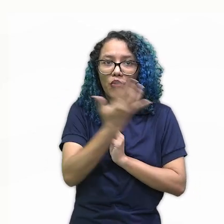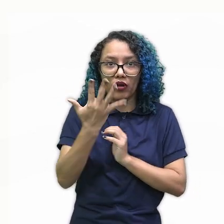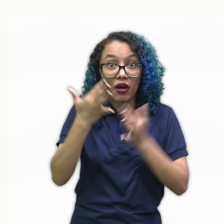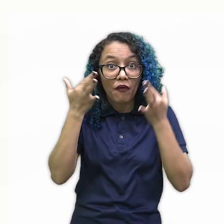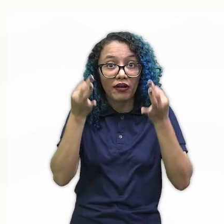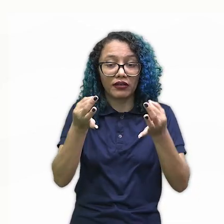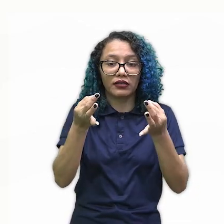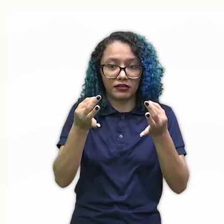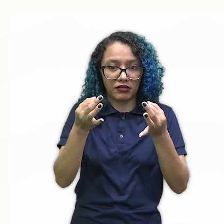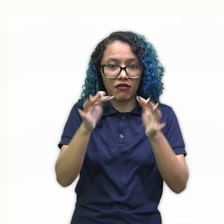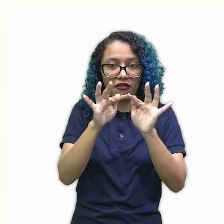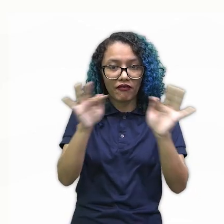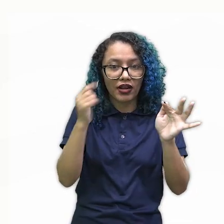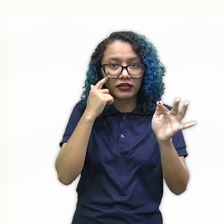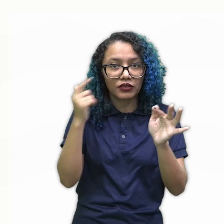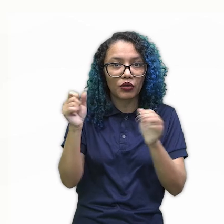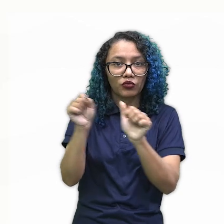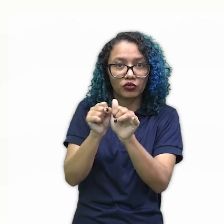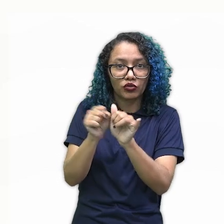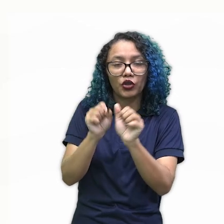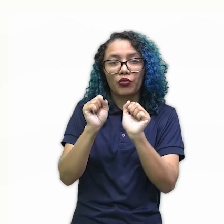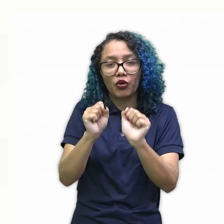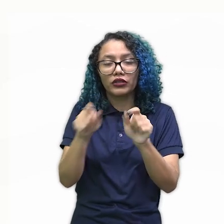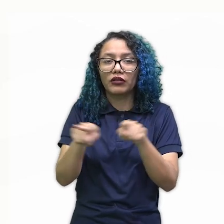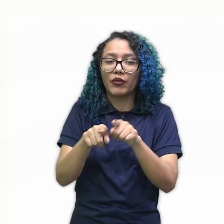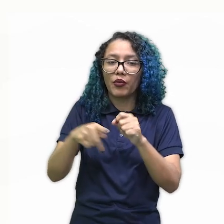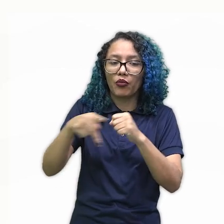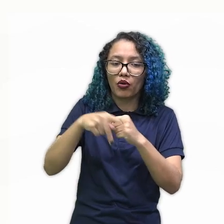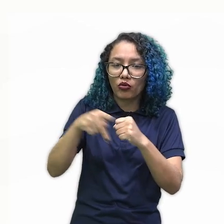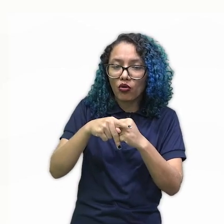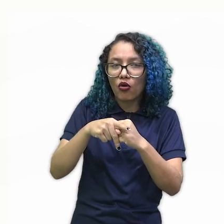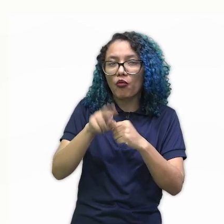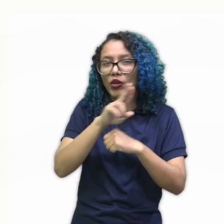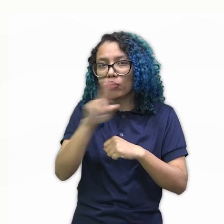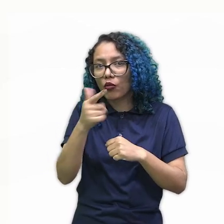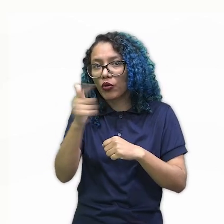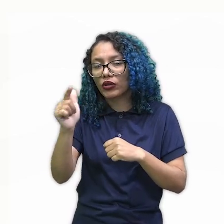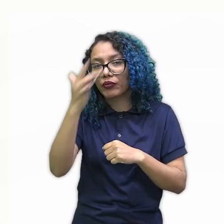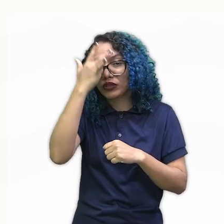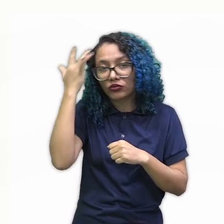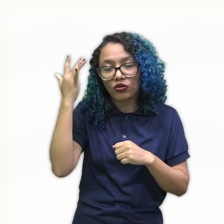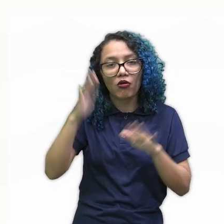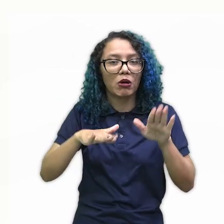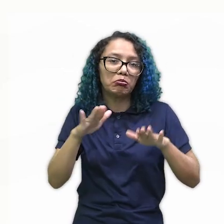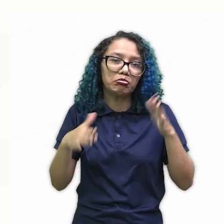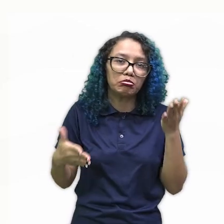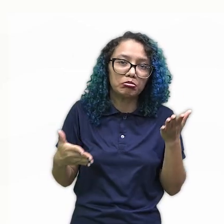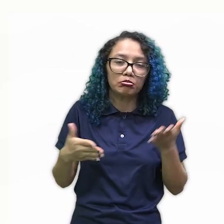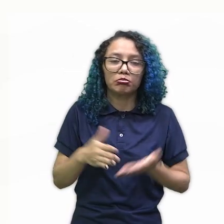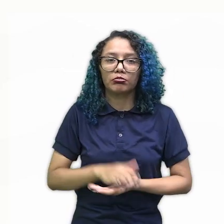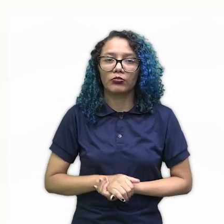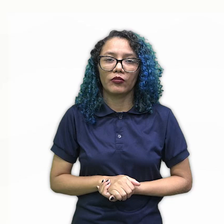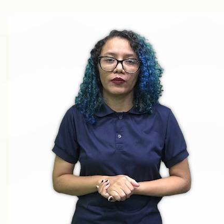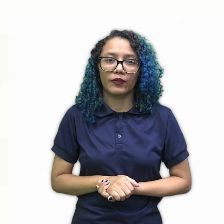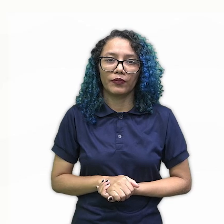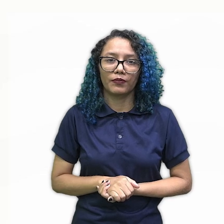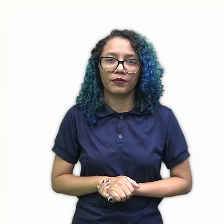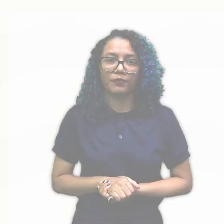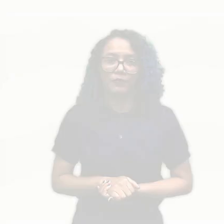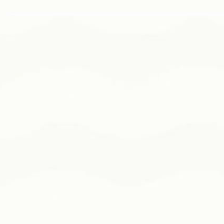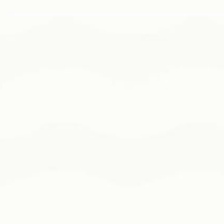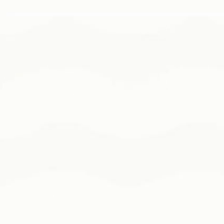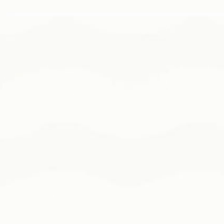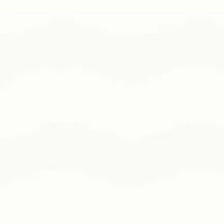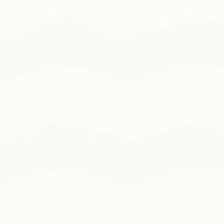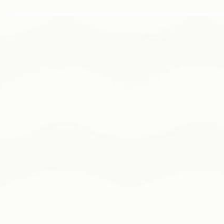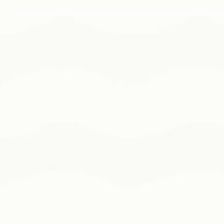tem o sujeito, pode ser o pronome, pode ser o nome de alguém, né? Ao invés de